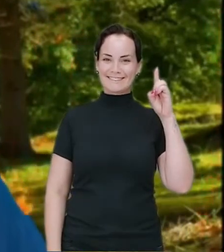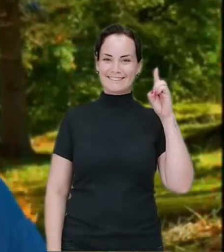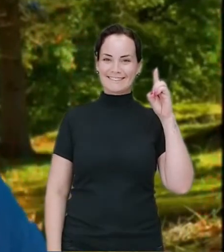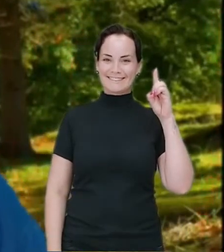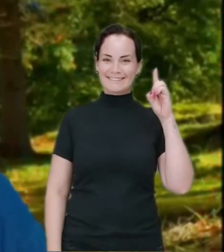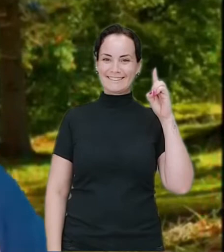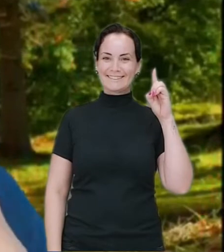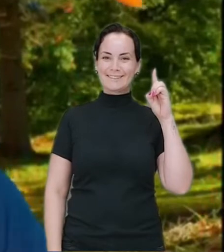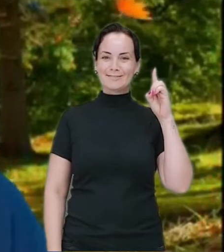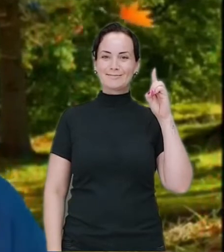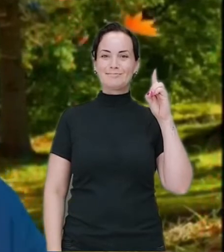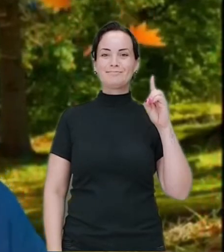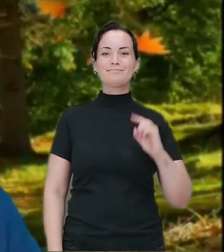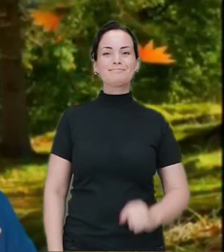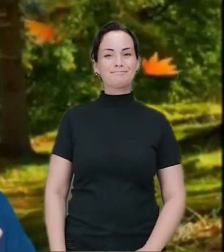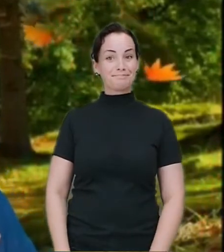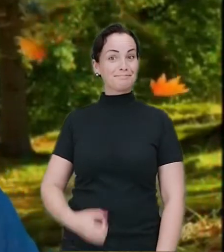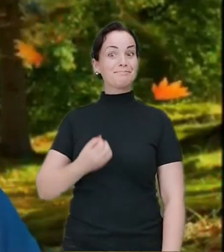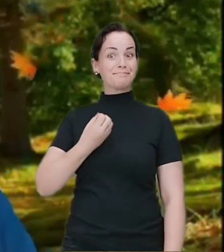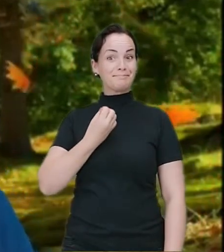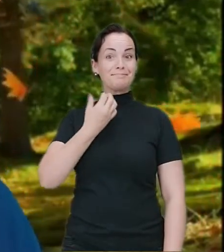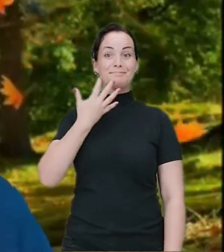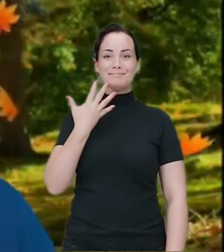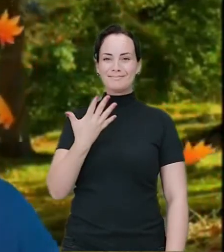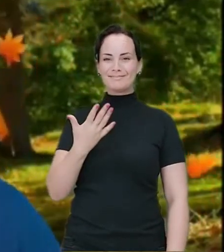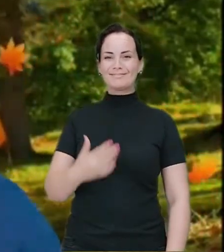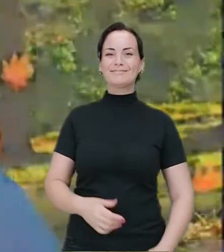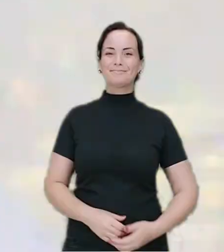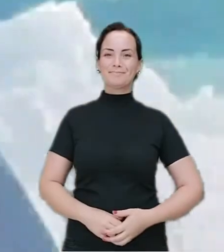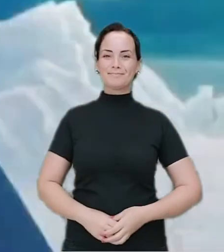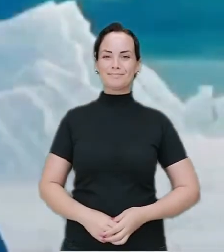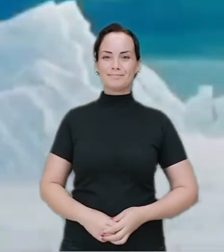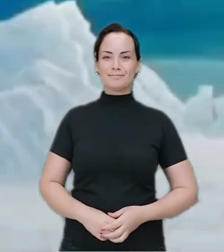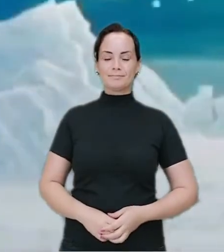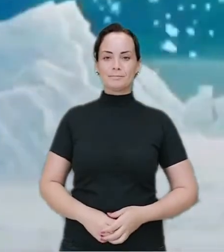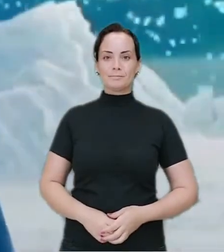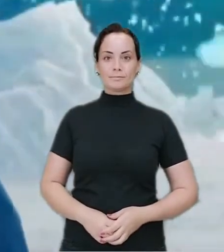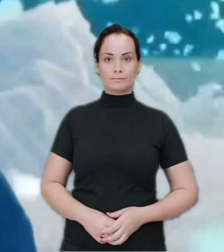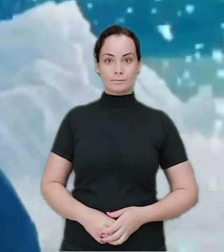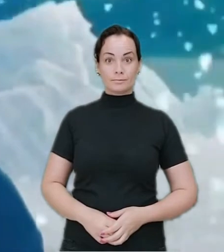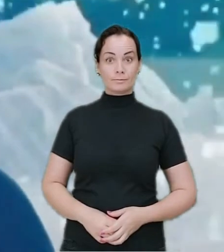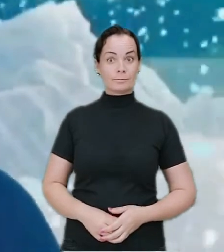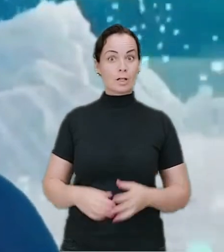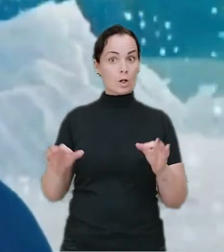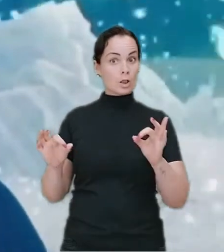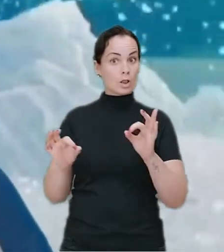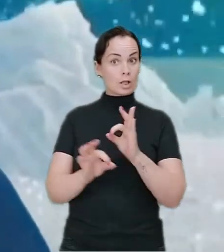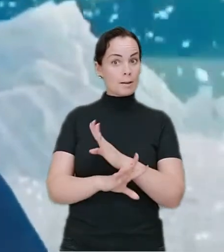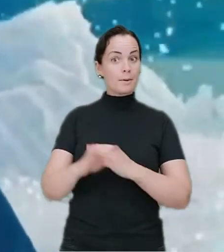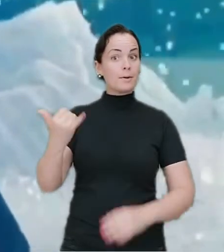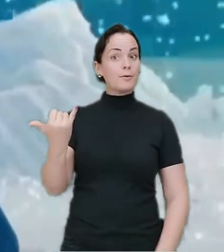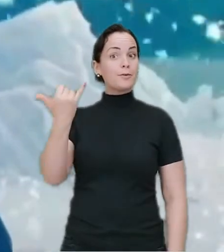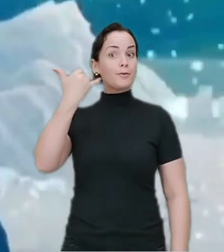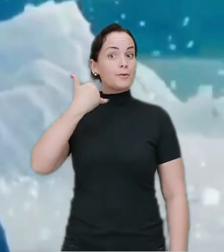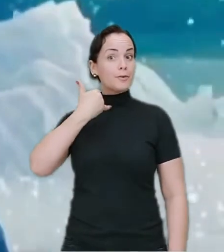autumn. Autumn, very good. Good job. E para finalizar, me diga qual